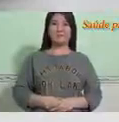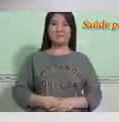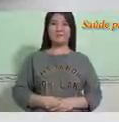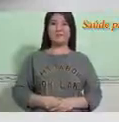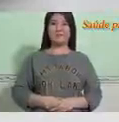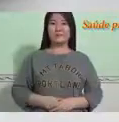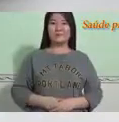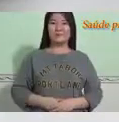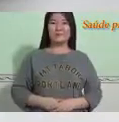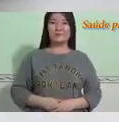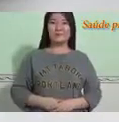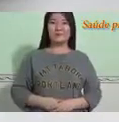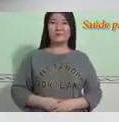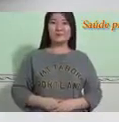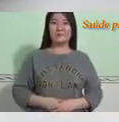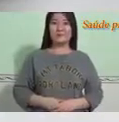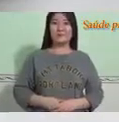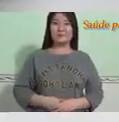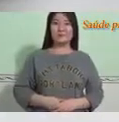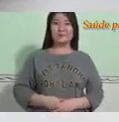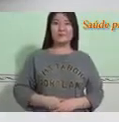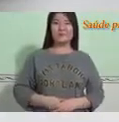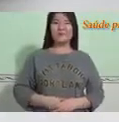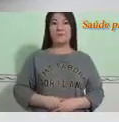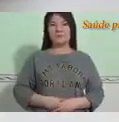Para chegar a essa conclusão,